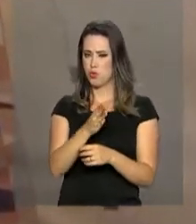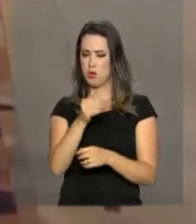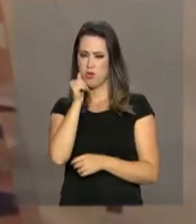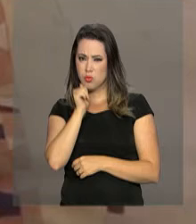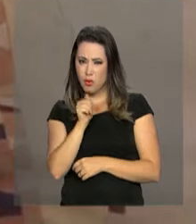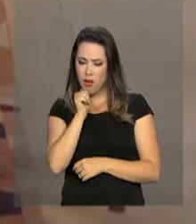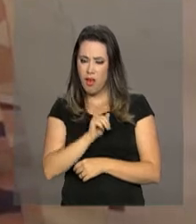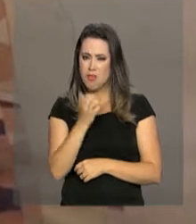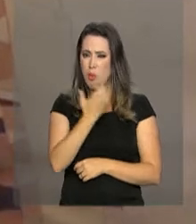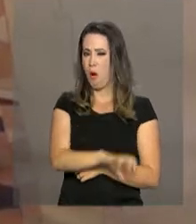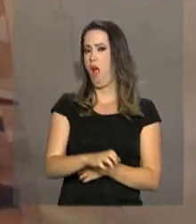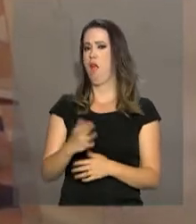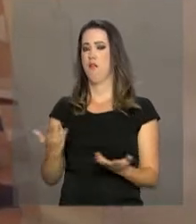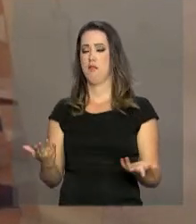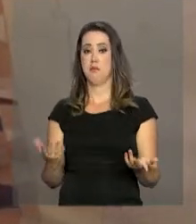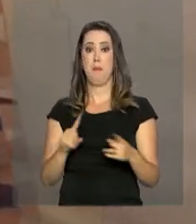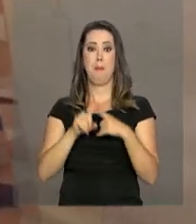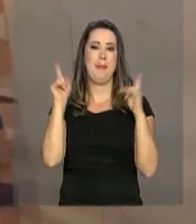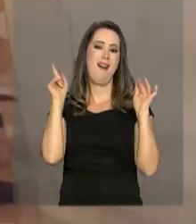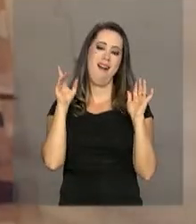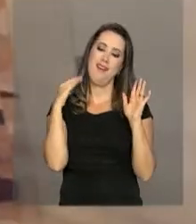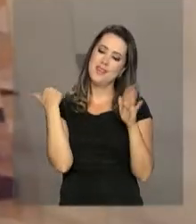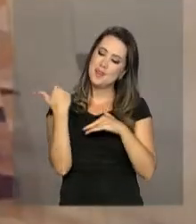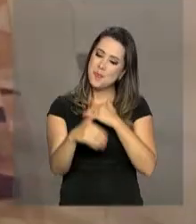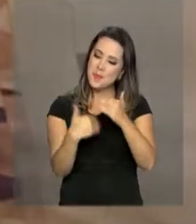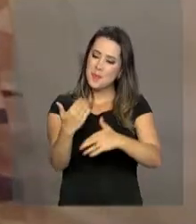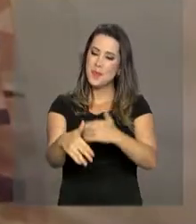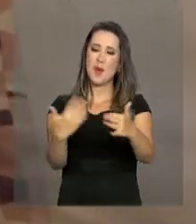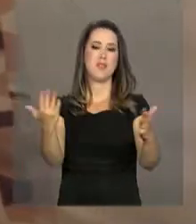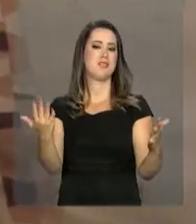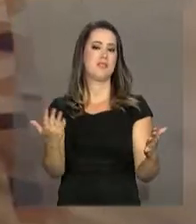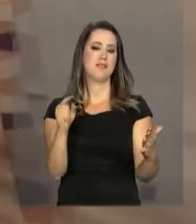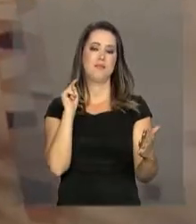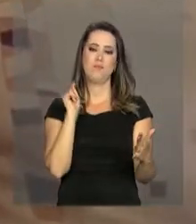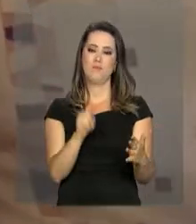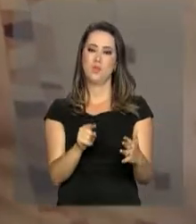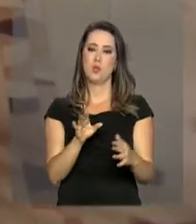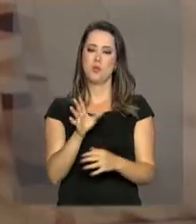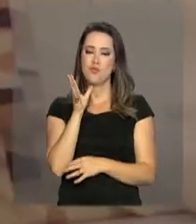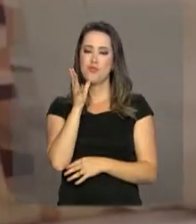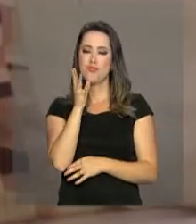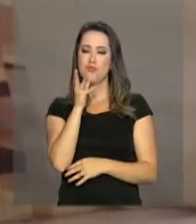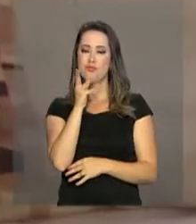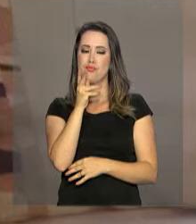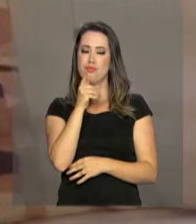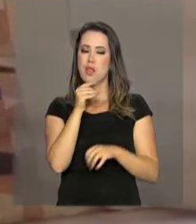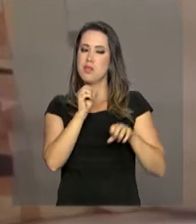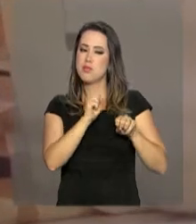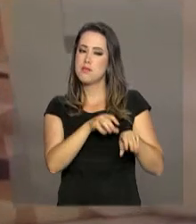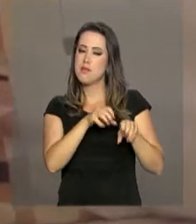de mulheres. Mas foi um processo de lento, mas